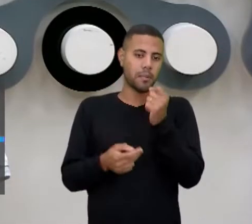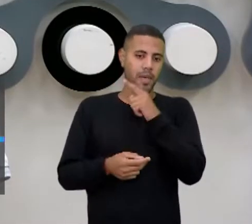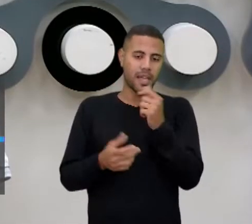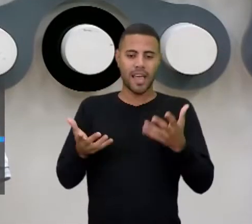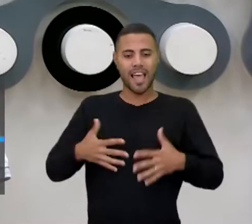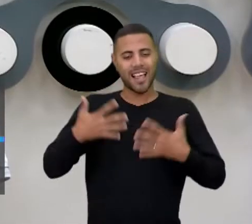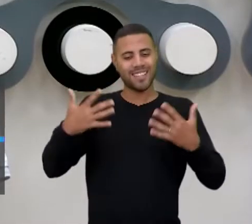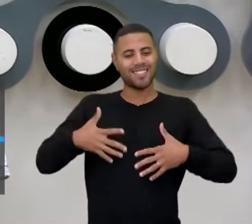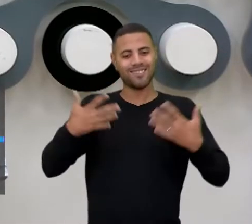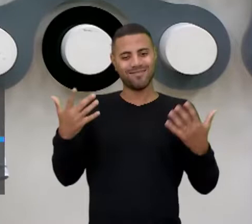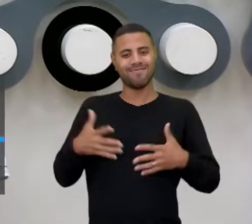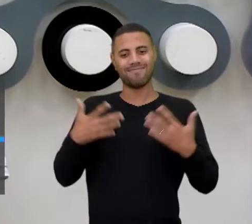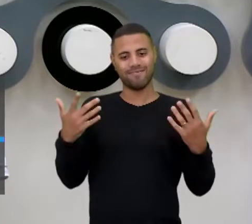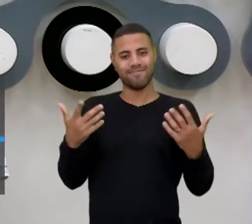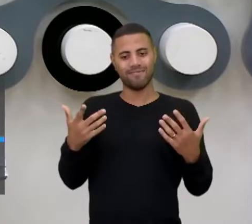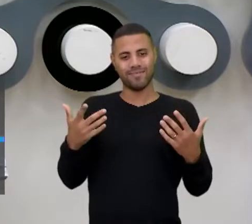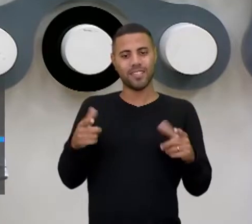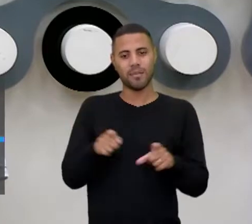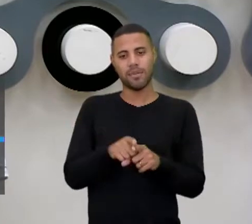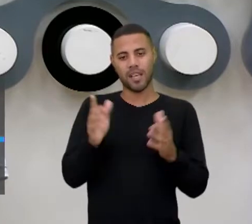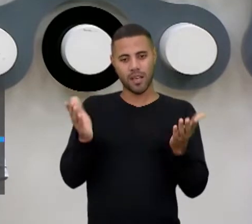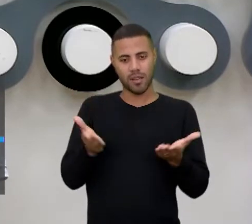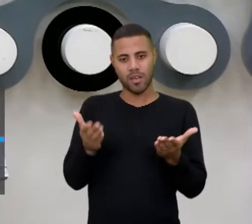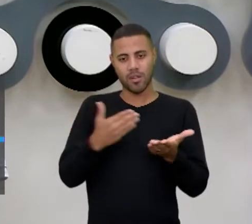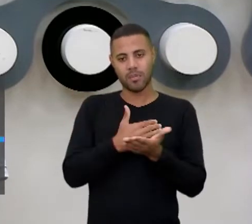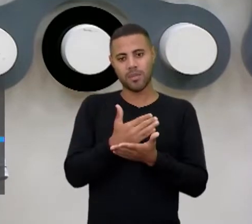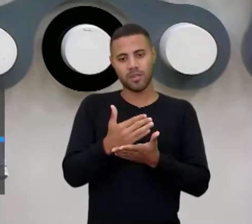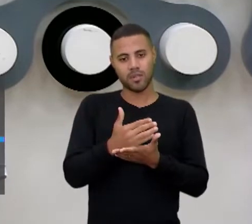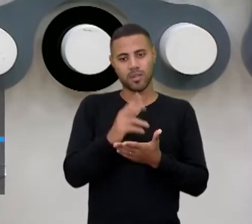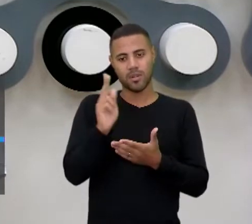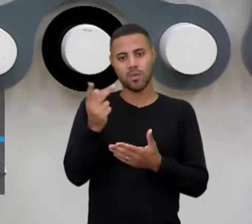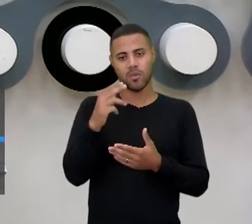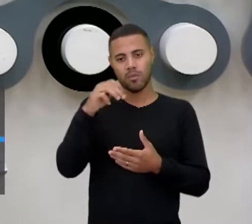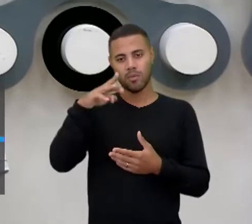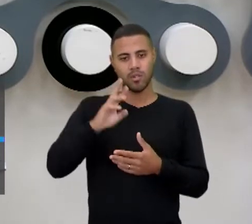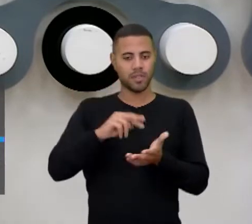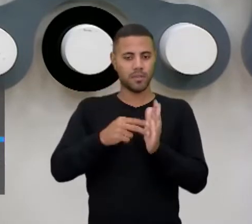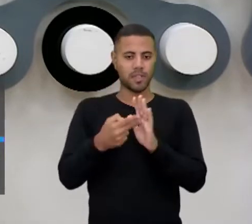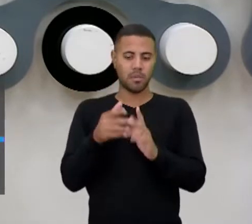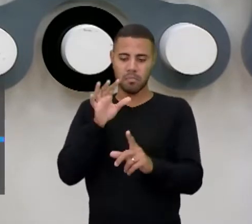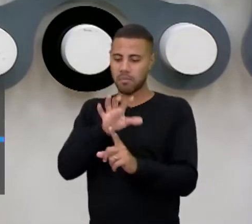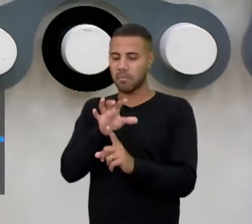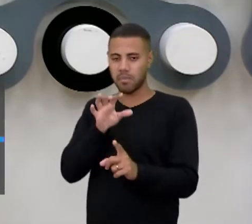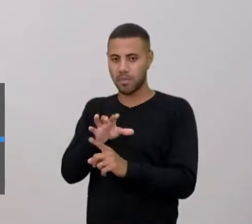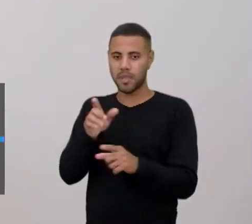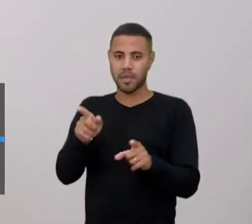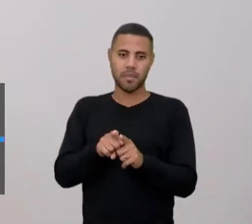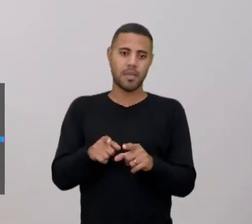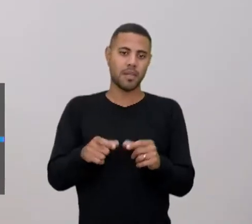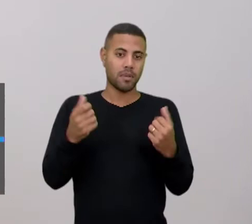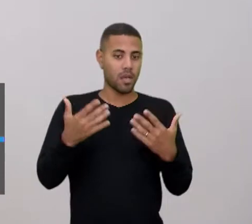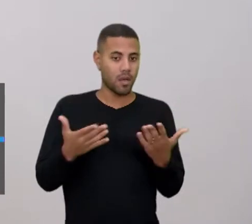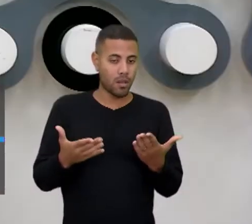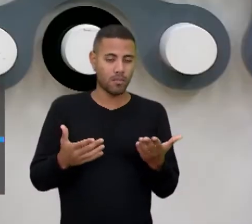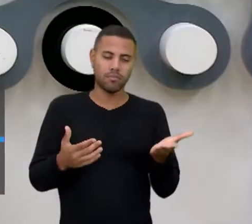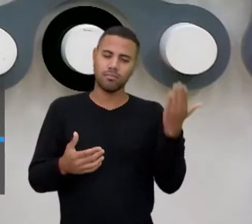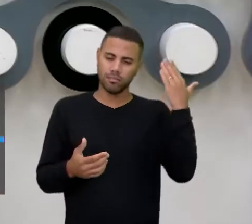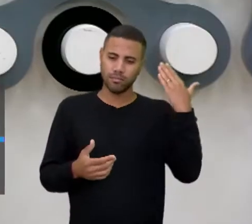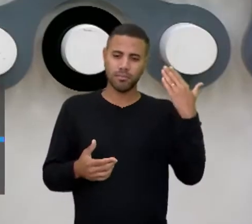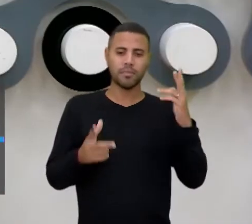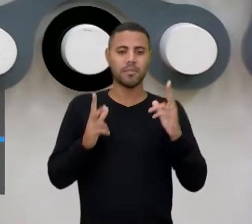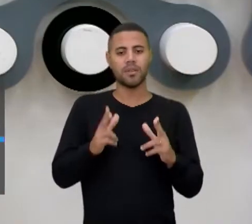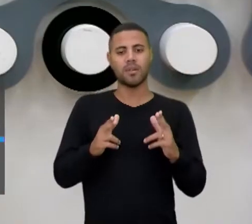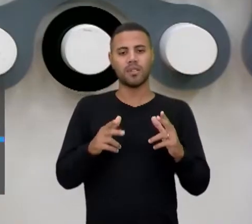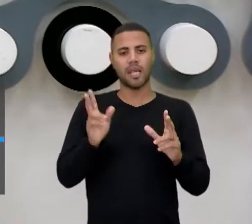alegrar. Hoje até o humor está sendo usado para fazer persuasão. Não que é hoje, né? Não vou falar que é hoje, porque a gente, se você